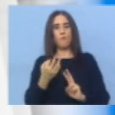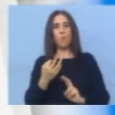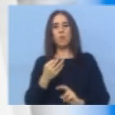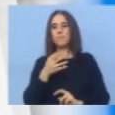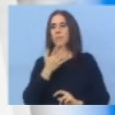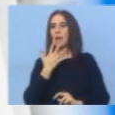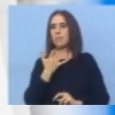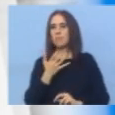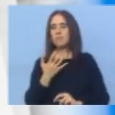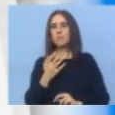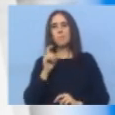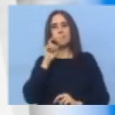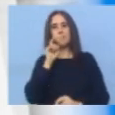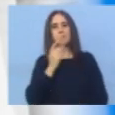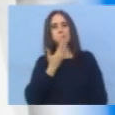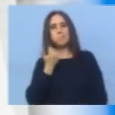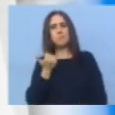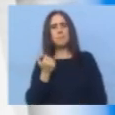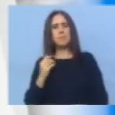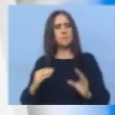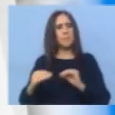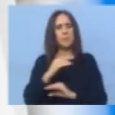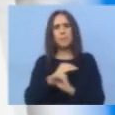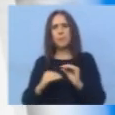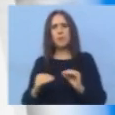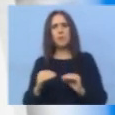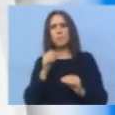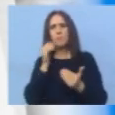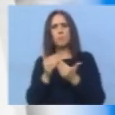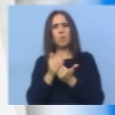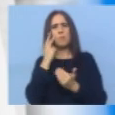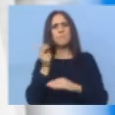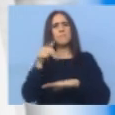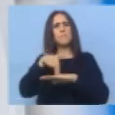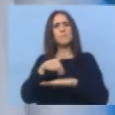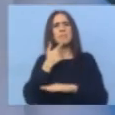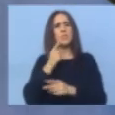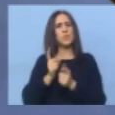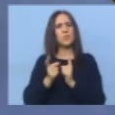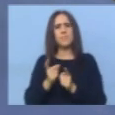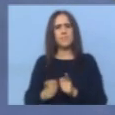mas perguntavam entre si o que seria ressuscitar dos mortos.